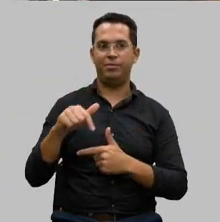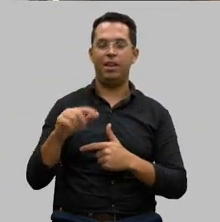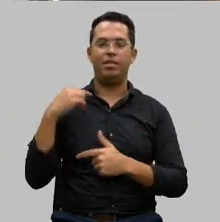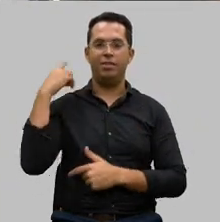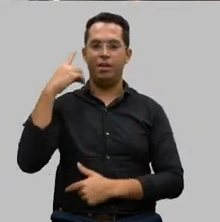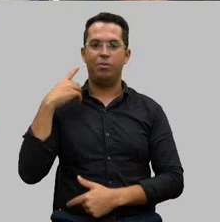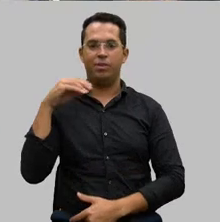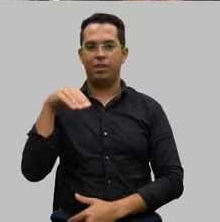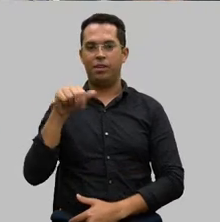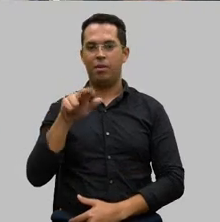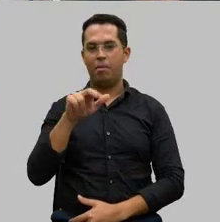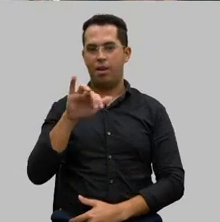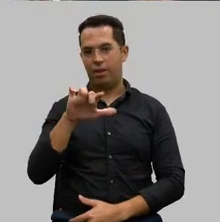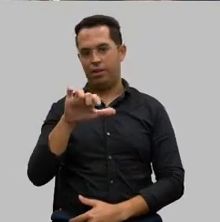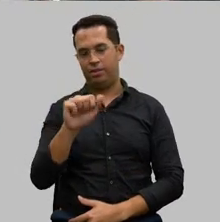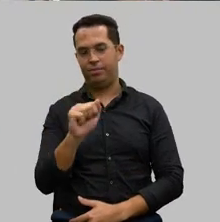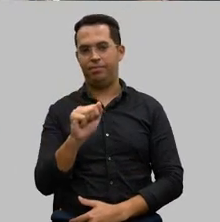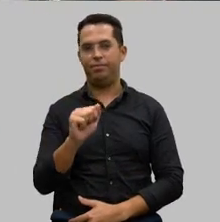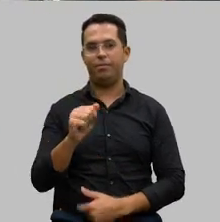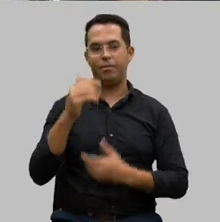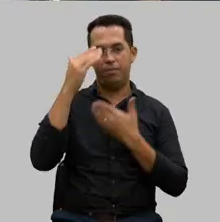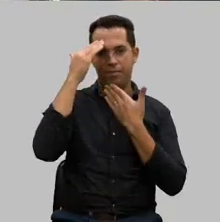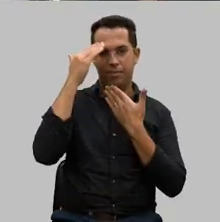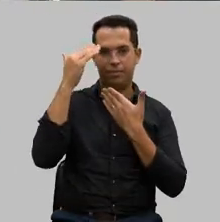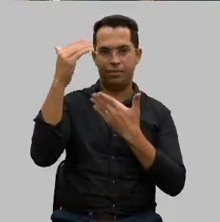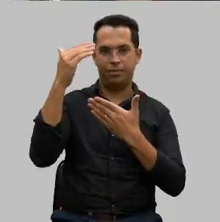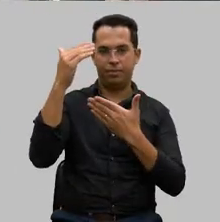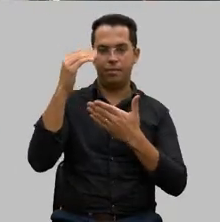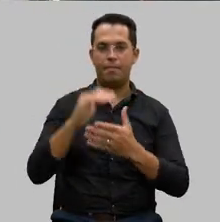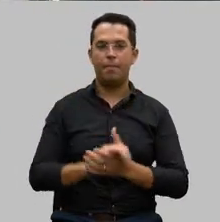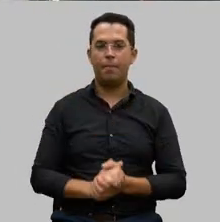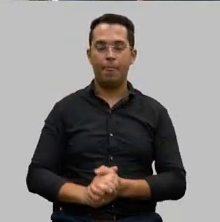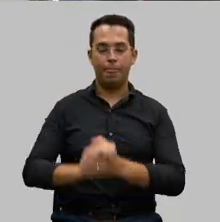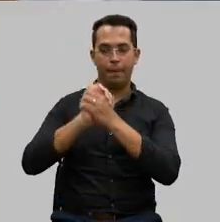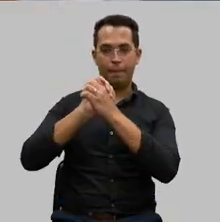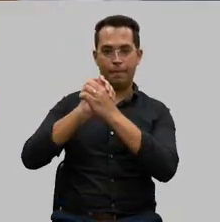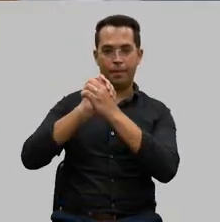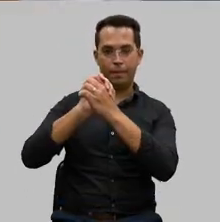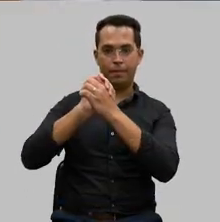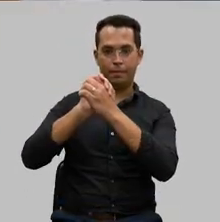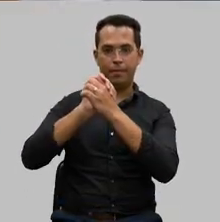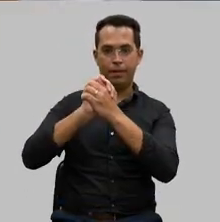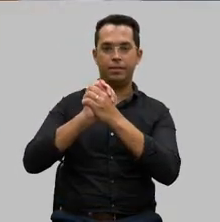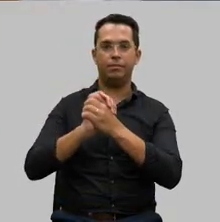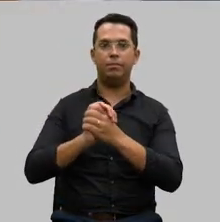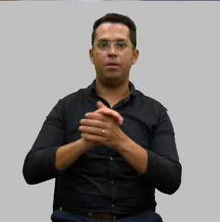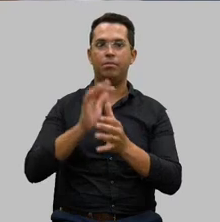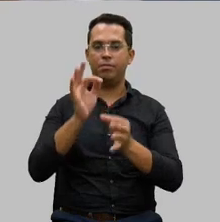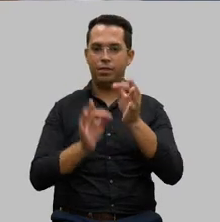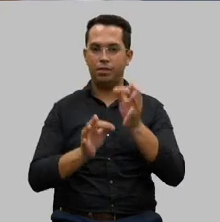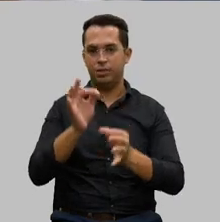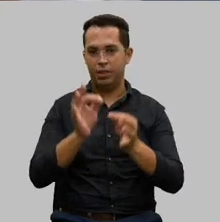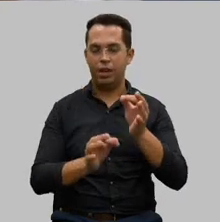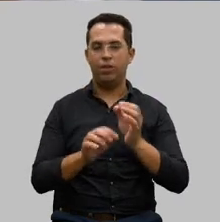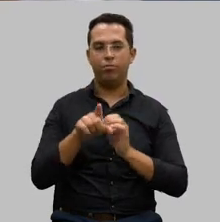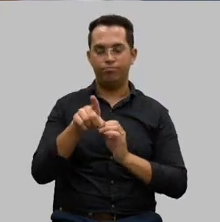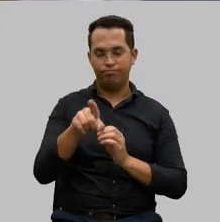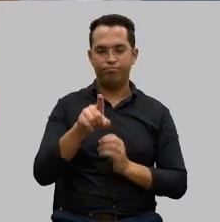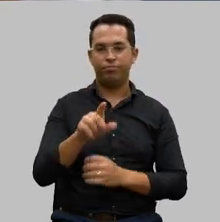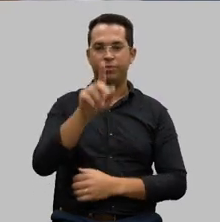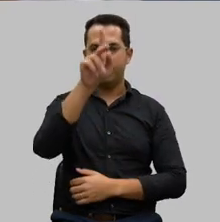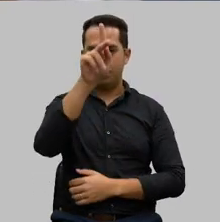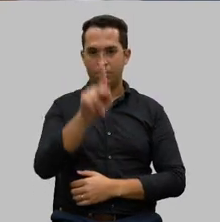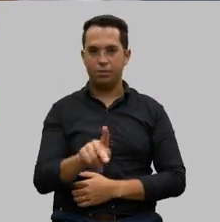obrigado Alison pelas suas palavras e parabéns pela iniciativa sendo uma pessoa com deficiência assumindo voluntariado